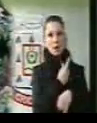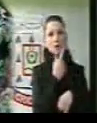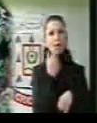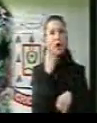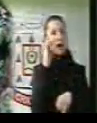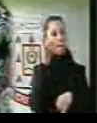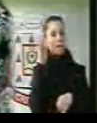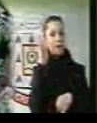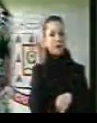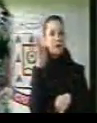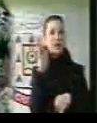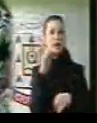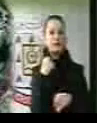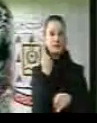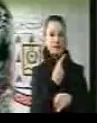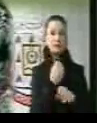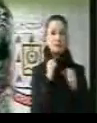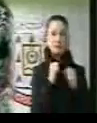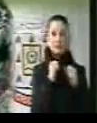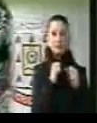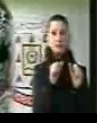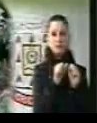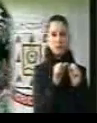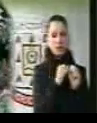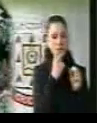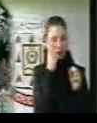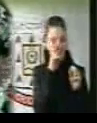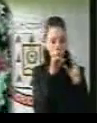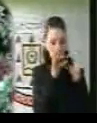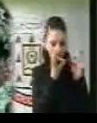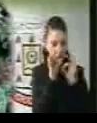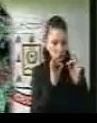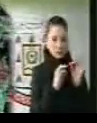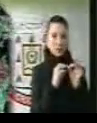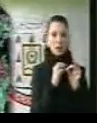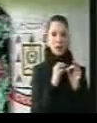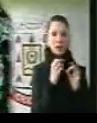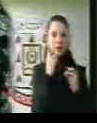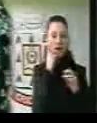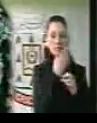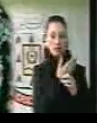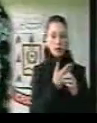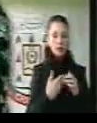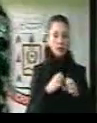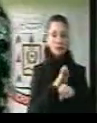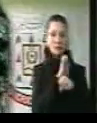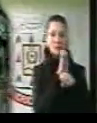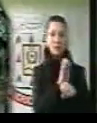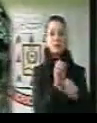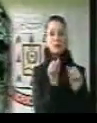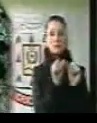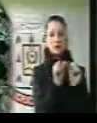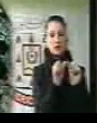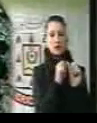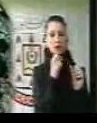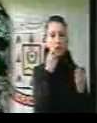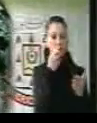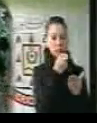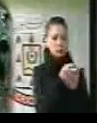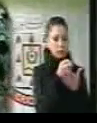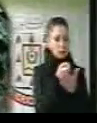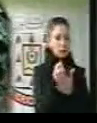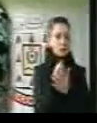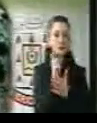para que a gente possa fazer uma análise da necessidade que o governo do Estado tem em fazer efetivamente esses